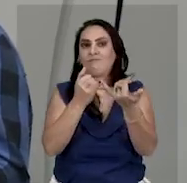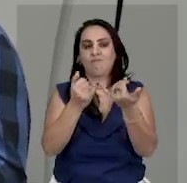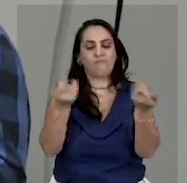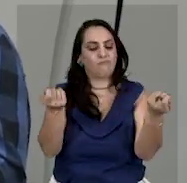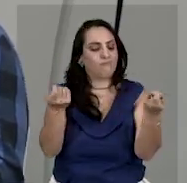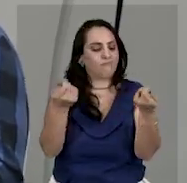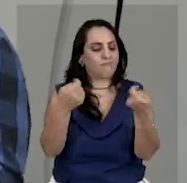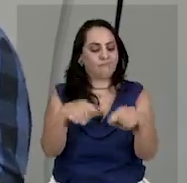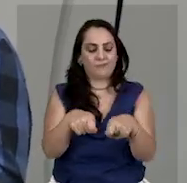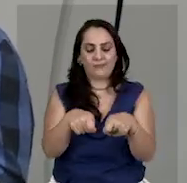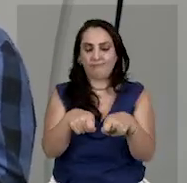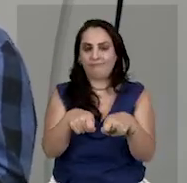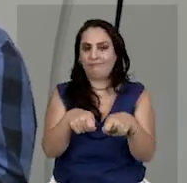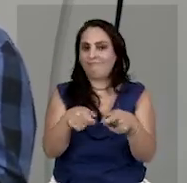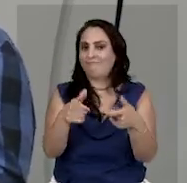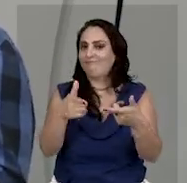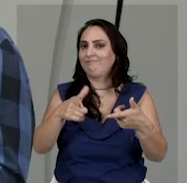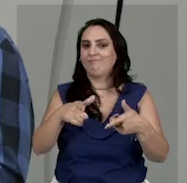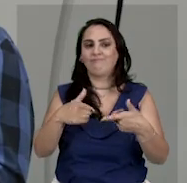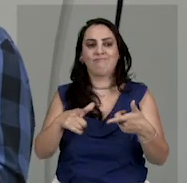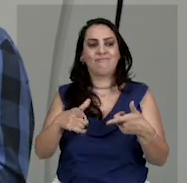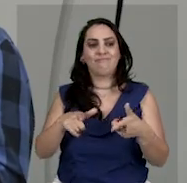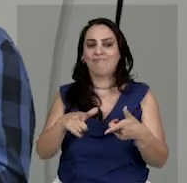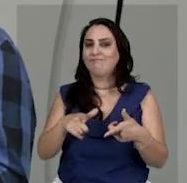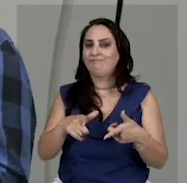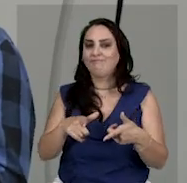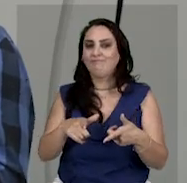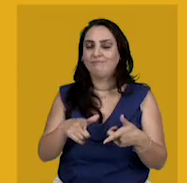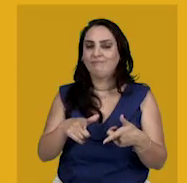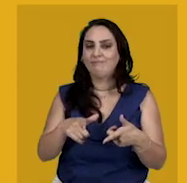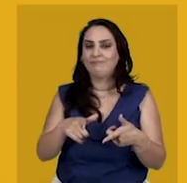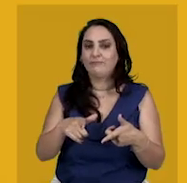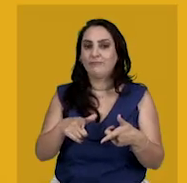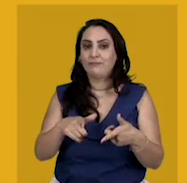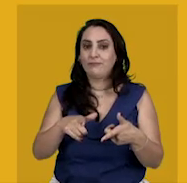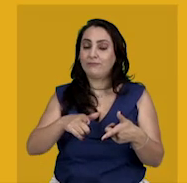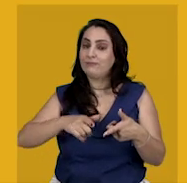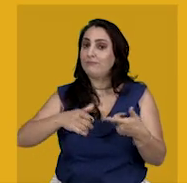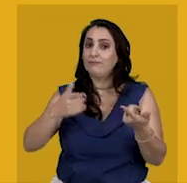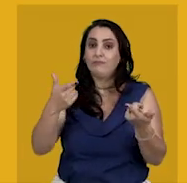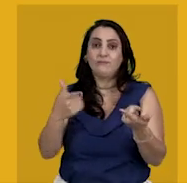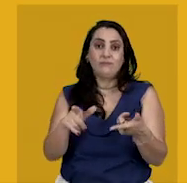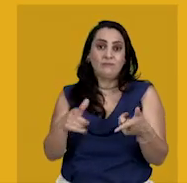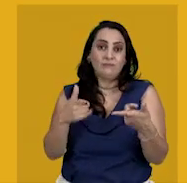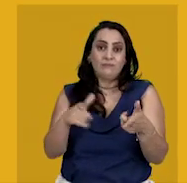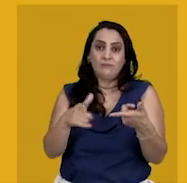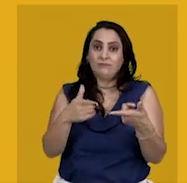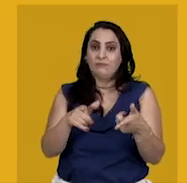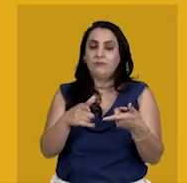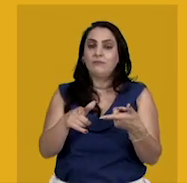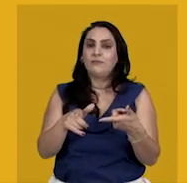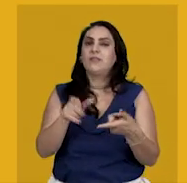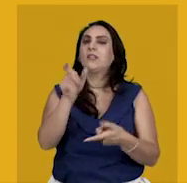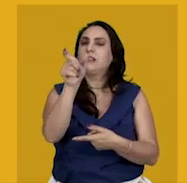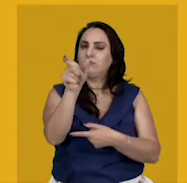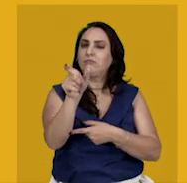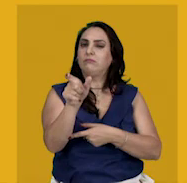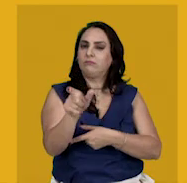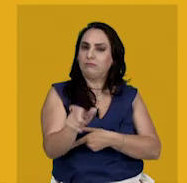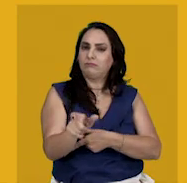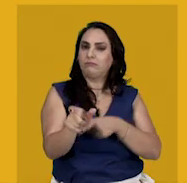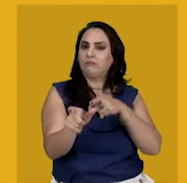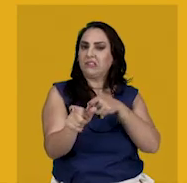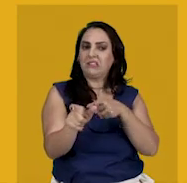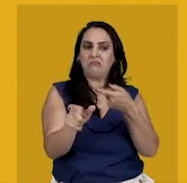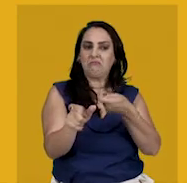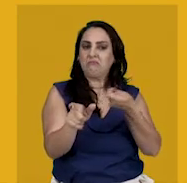o surdo era colocado nesse lugar. E colocado como esse indivíduo que não tem condições